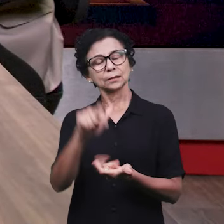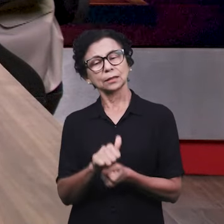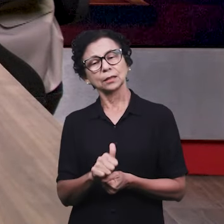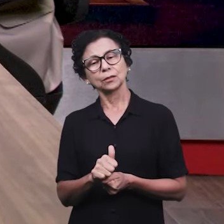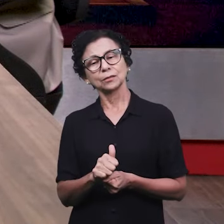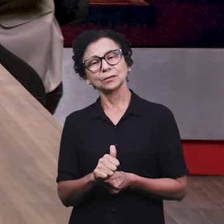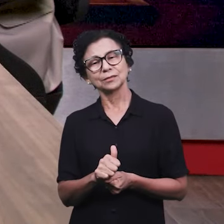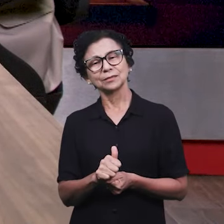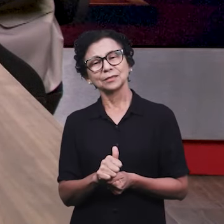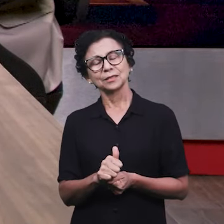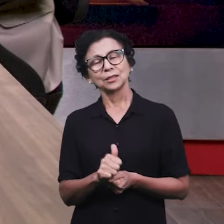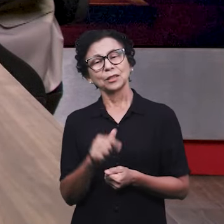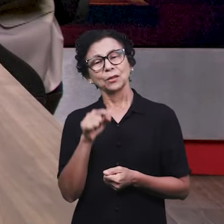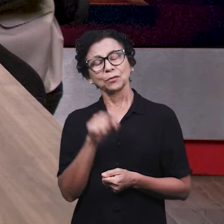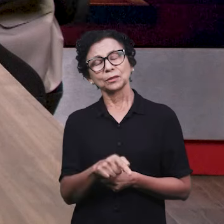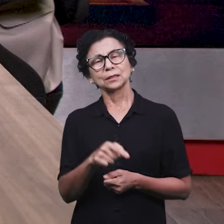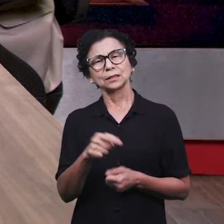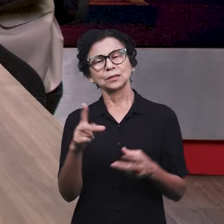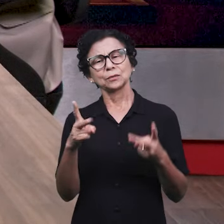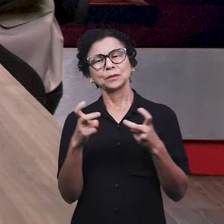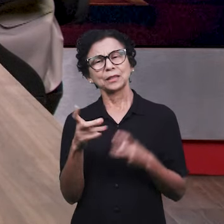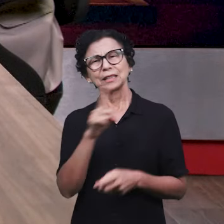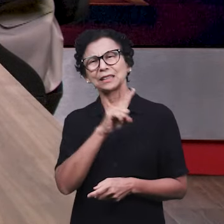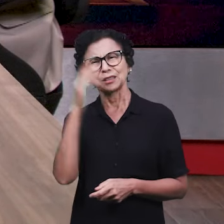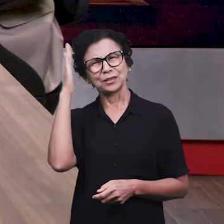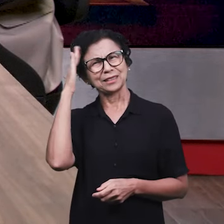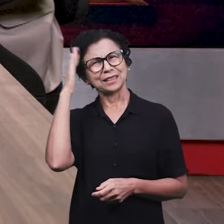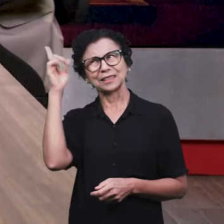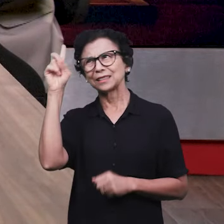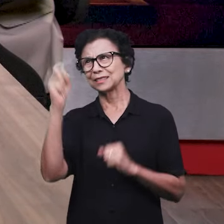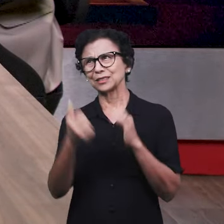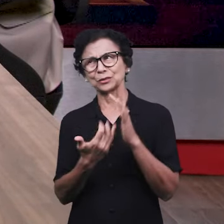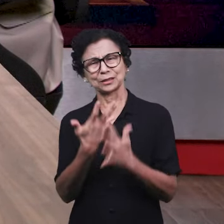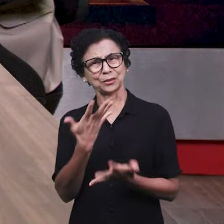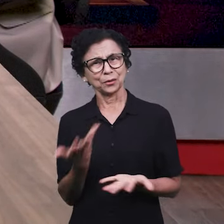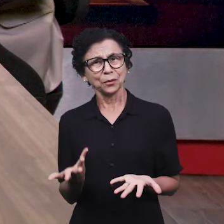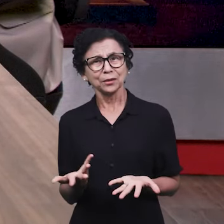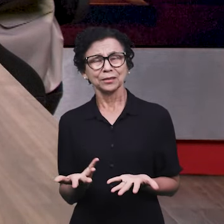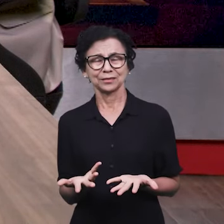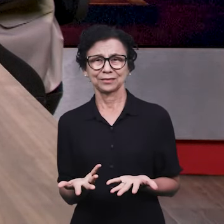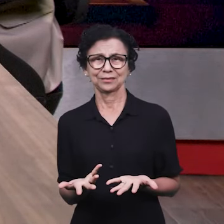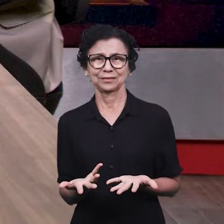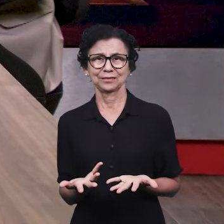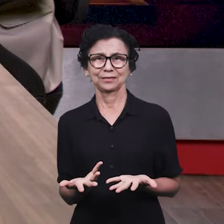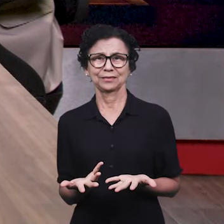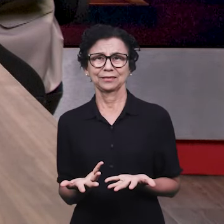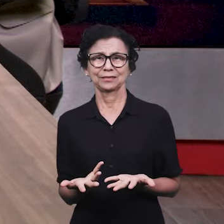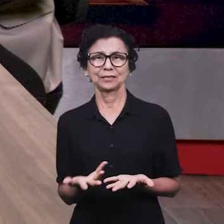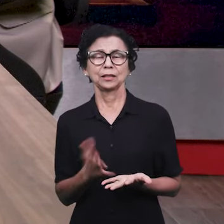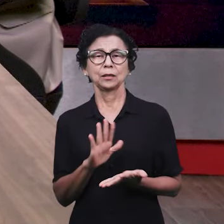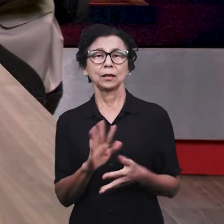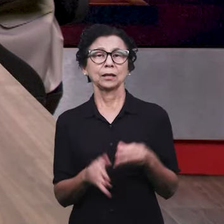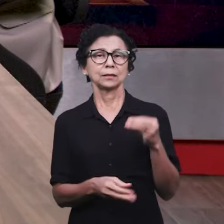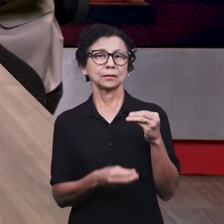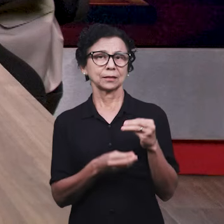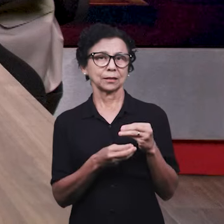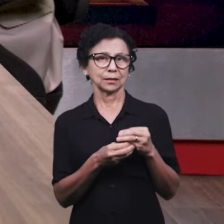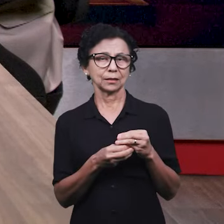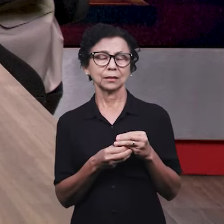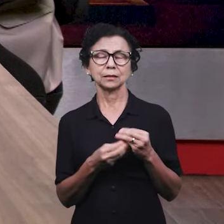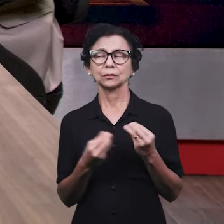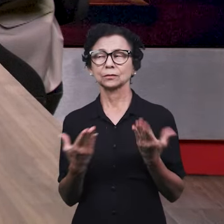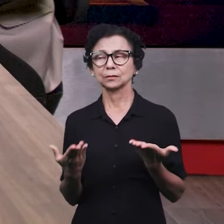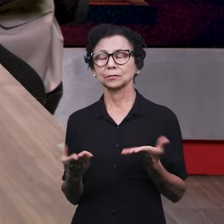Deus que fez todas essas coisas. Eu acho que só complementando, a gente poderia fechar e dizer,